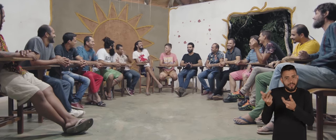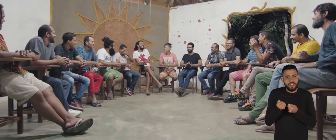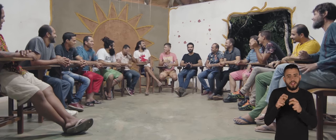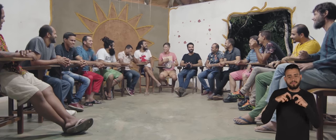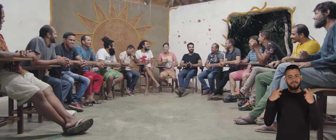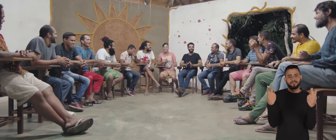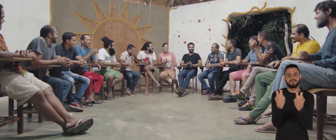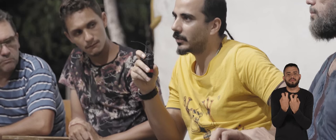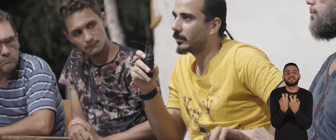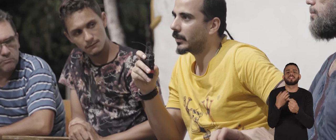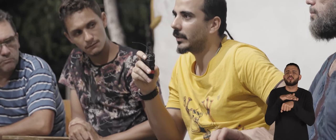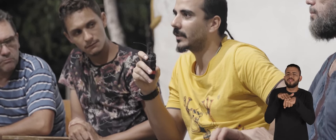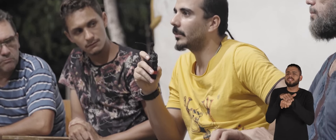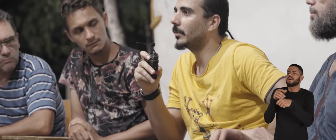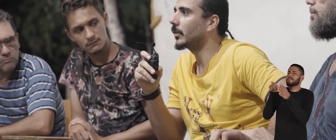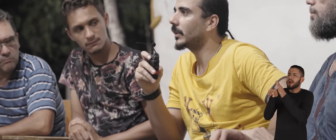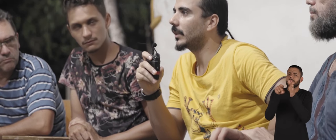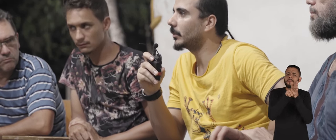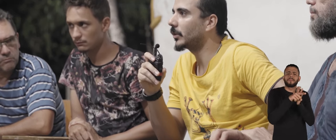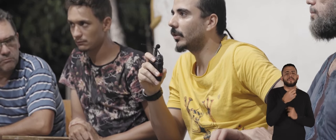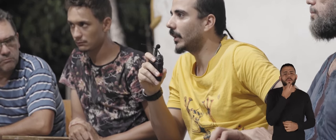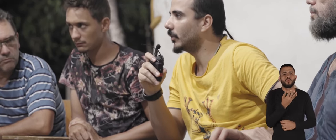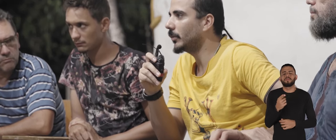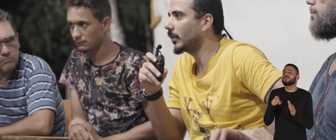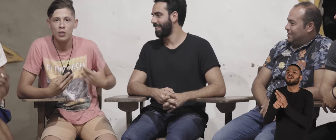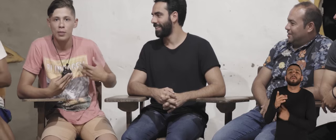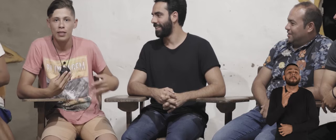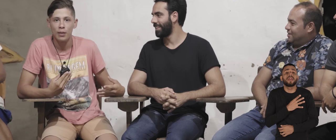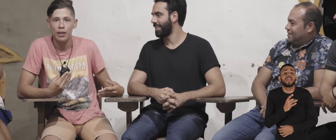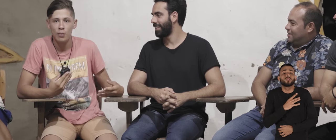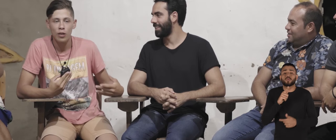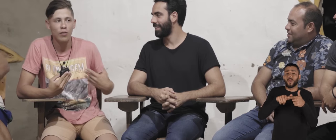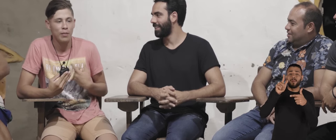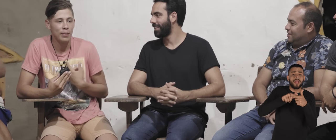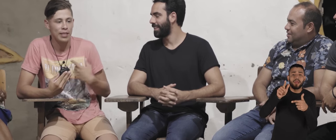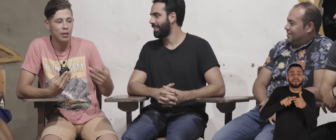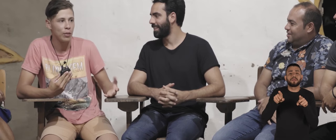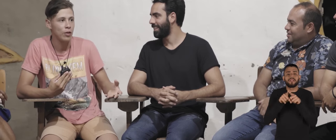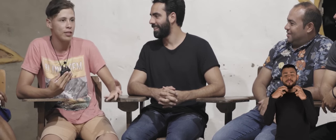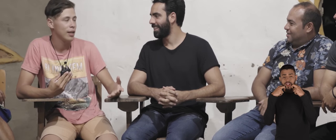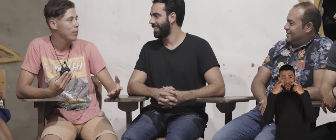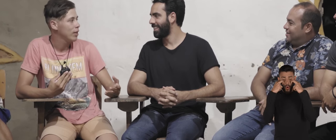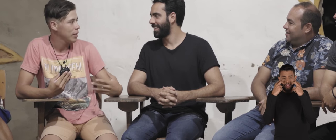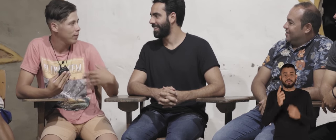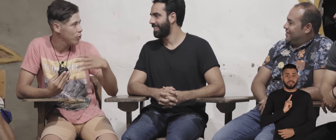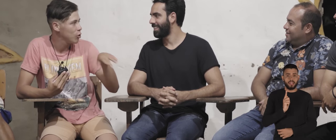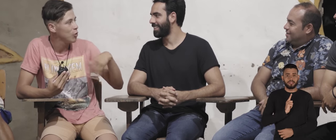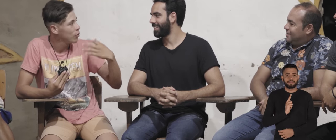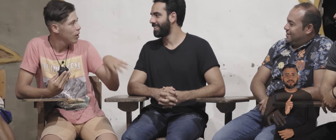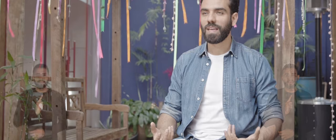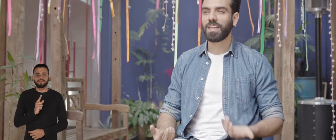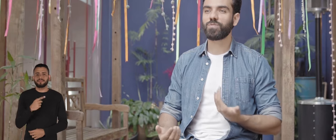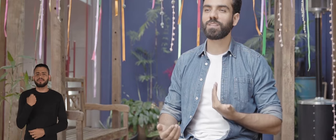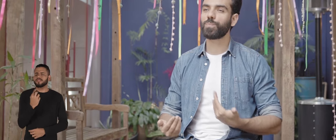incômodo a gente vai sentar uma roda e se fazer boas perguntas perguntar quais são os medos obstáculos e vergonhas que a gente